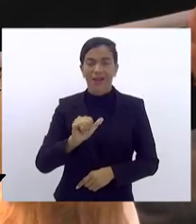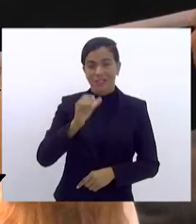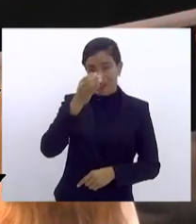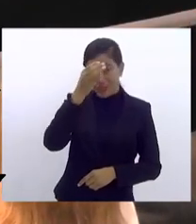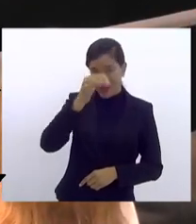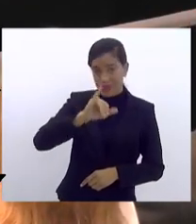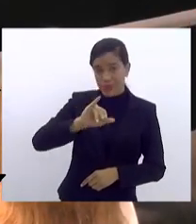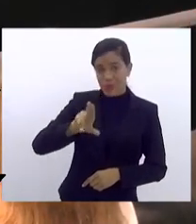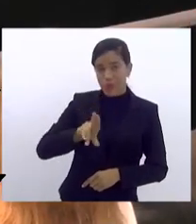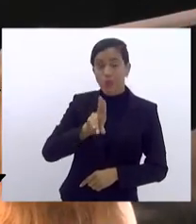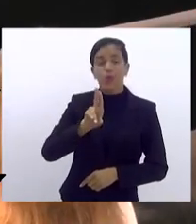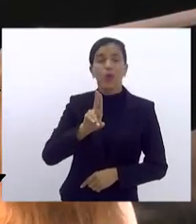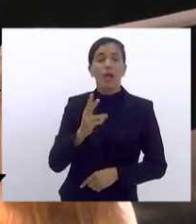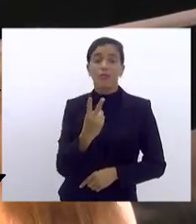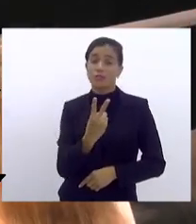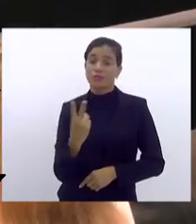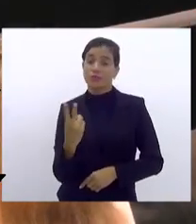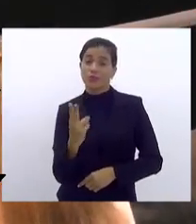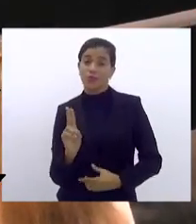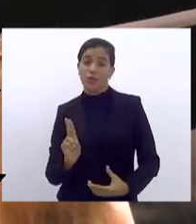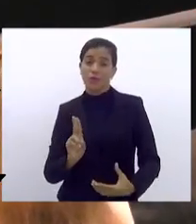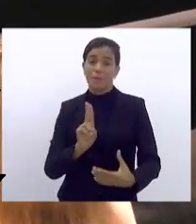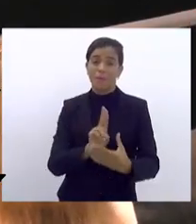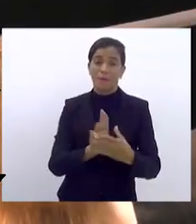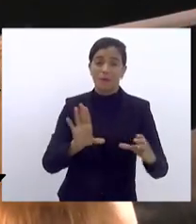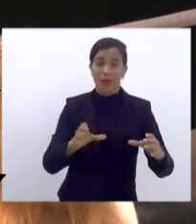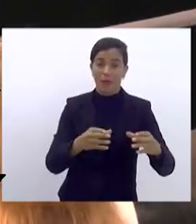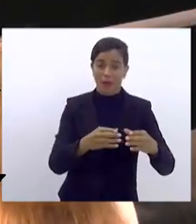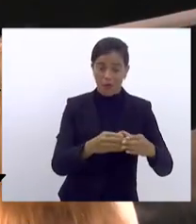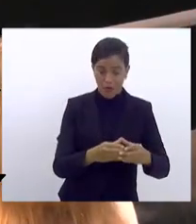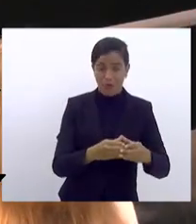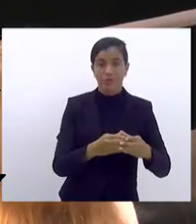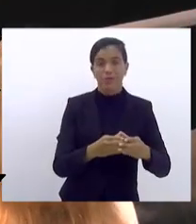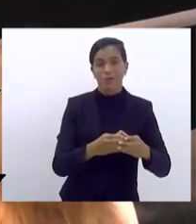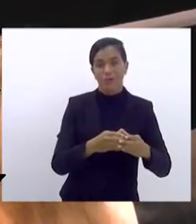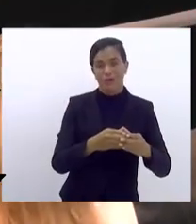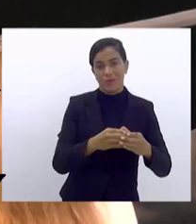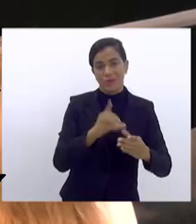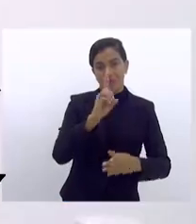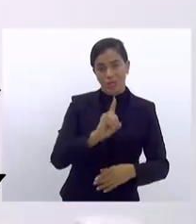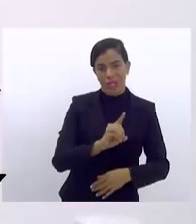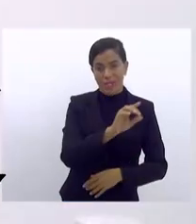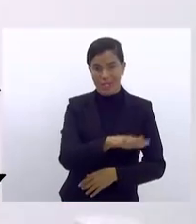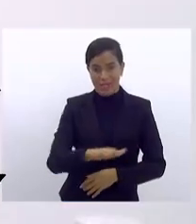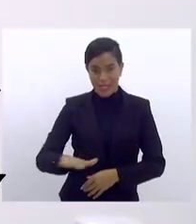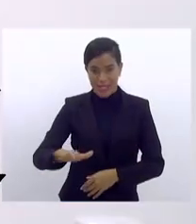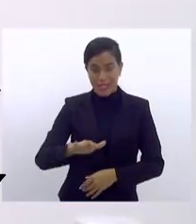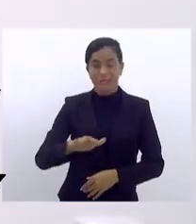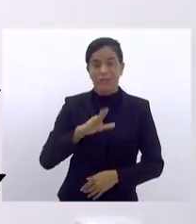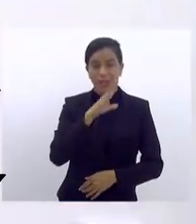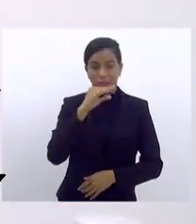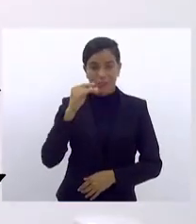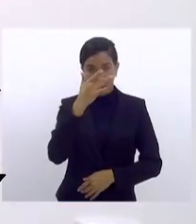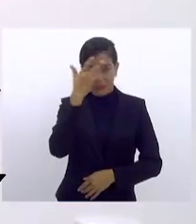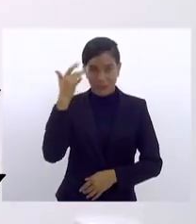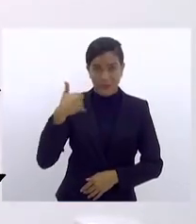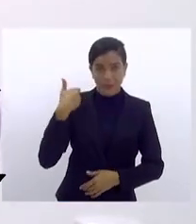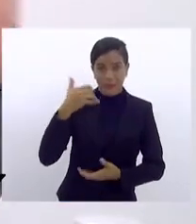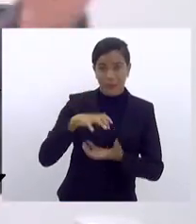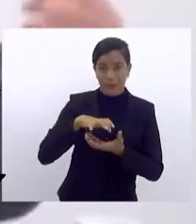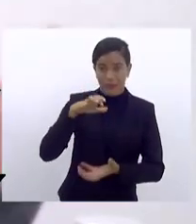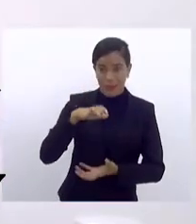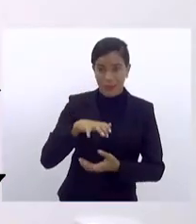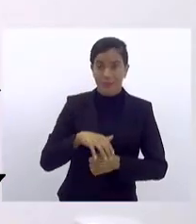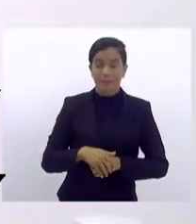membros da comissão da criança adolescente e da pessoa idosa depois eu vou